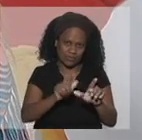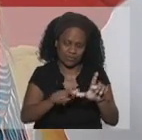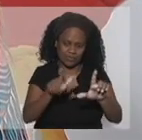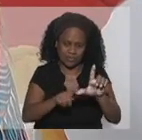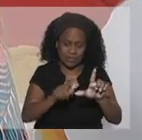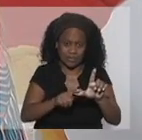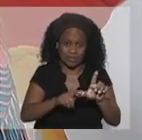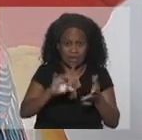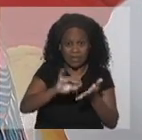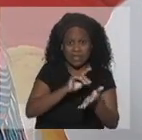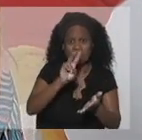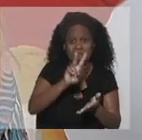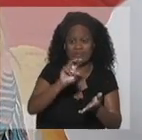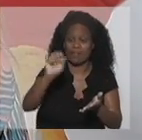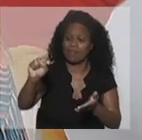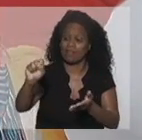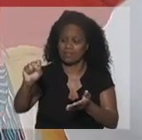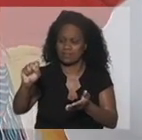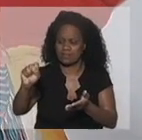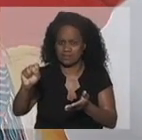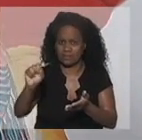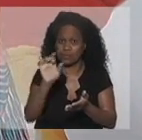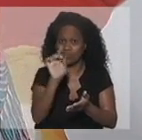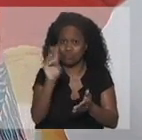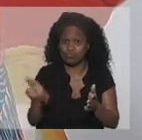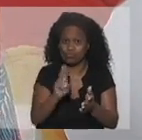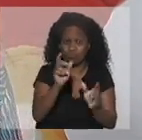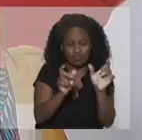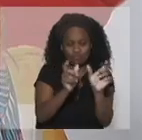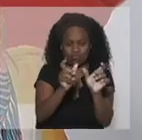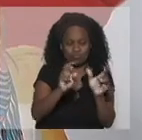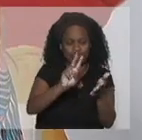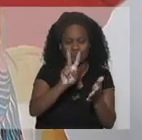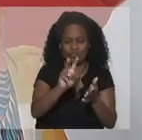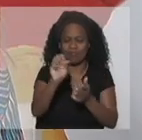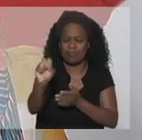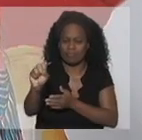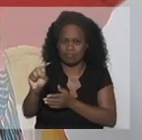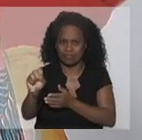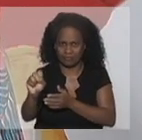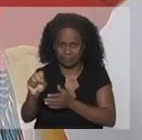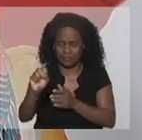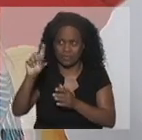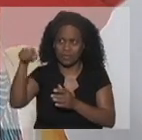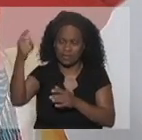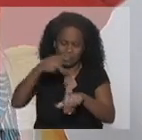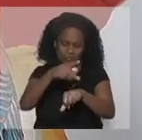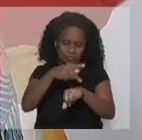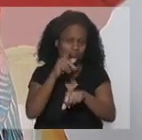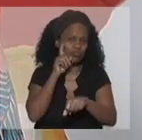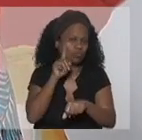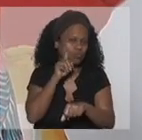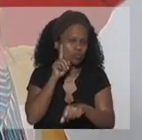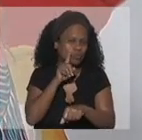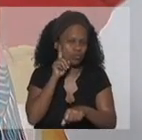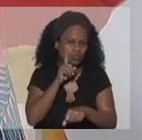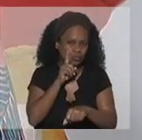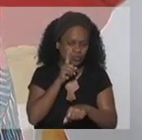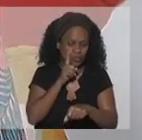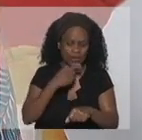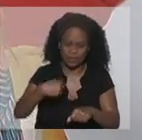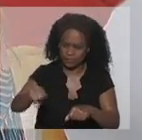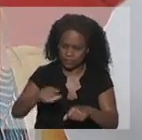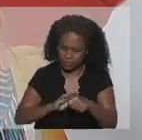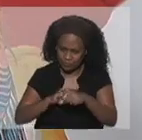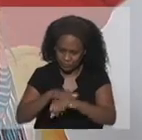Schwab, e ela assina os livros como V.S. Schwab. Os livros dela são incríveis. Uma das leitoras nos Estados Unidos foi